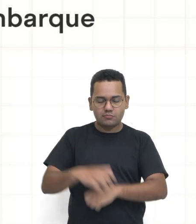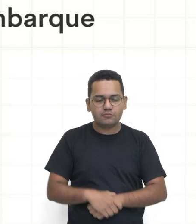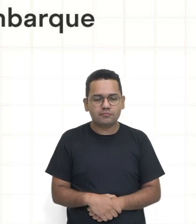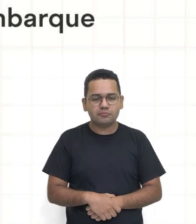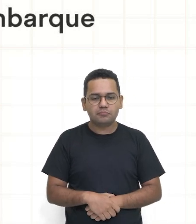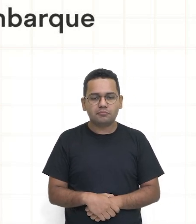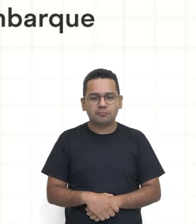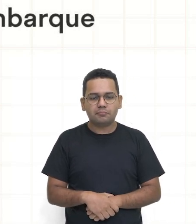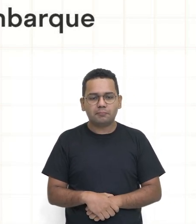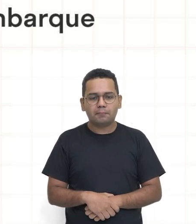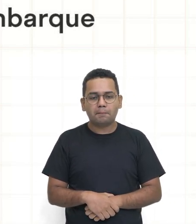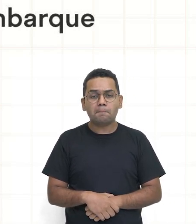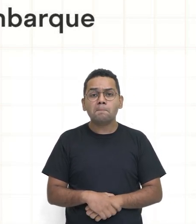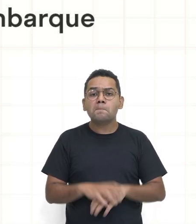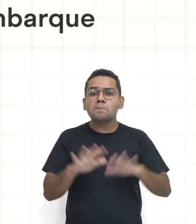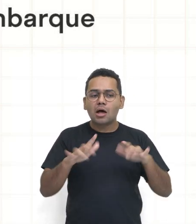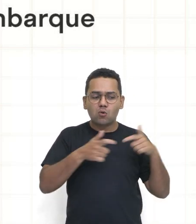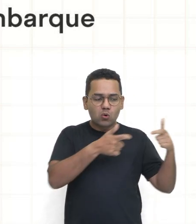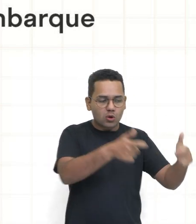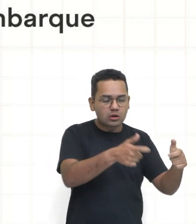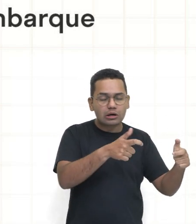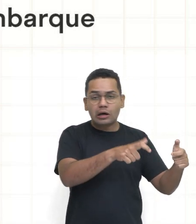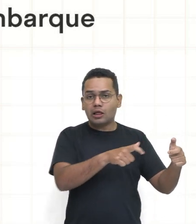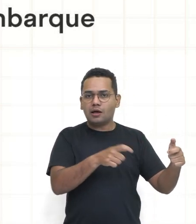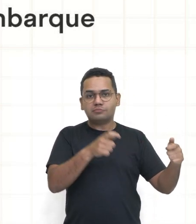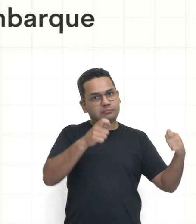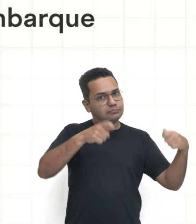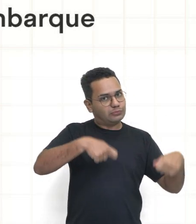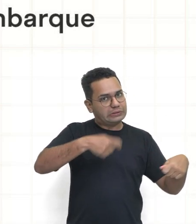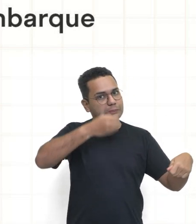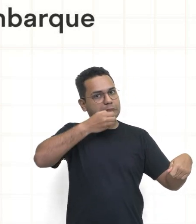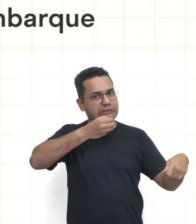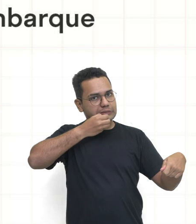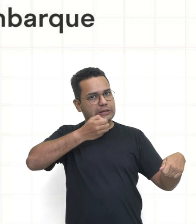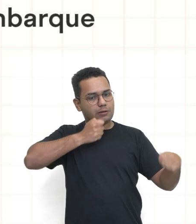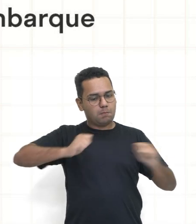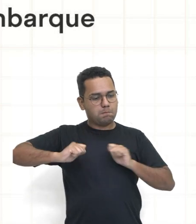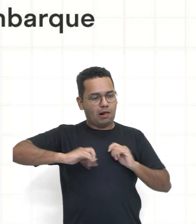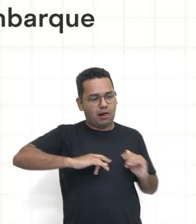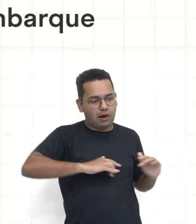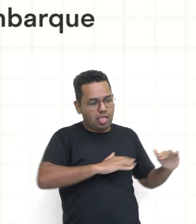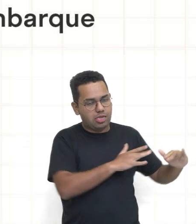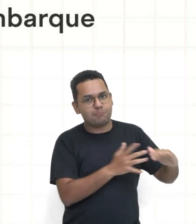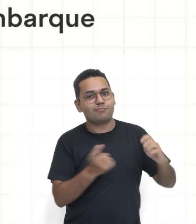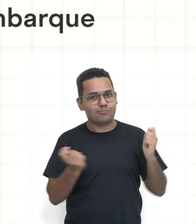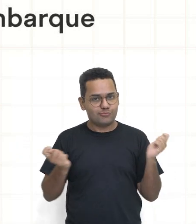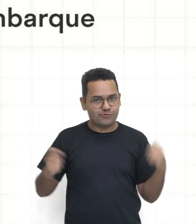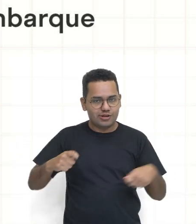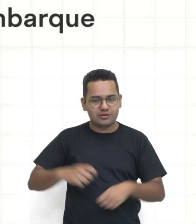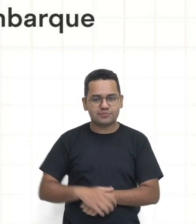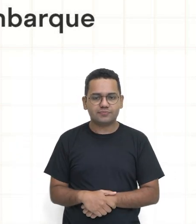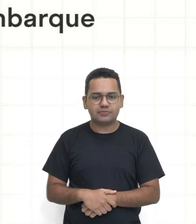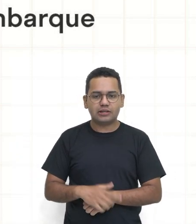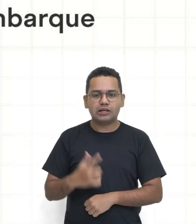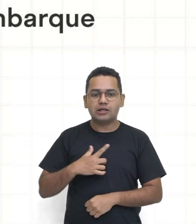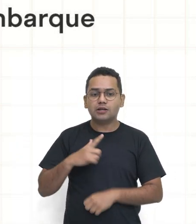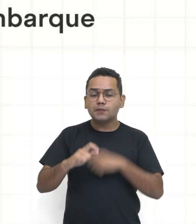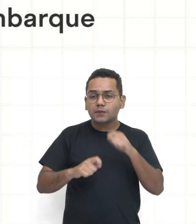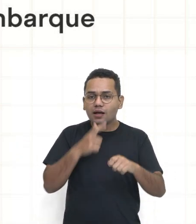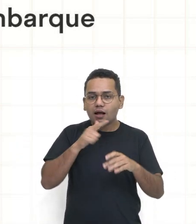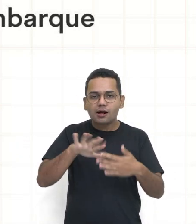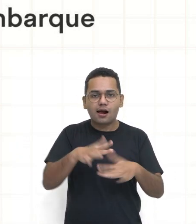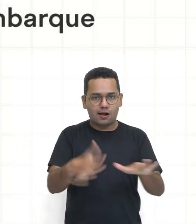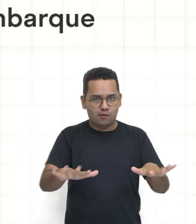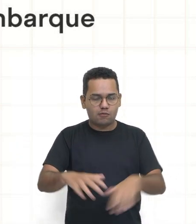ela estava, vamos dizer assim, vulnerável. Então, eles aproveitaram essa vulnerabilidade e começaram a fazer esses ataques por